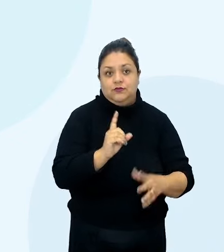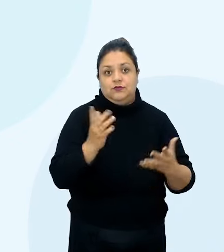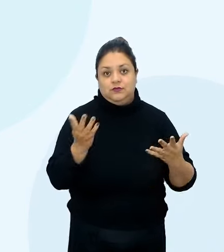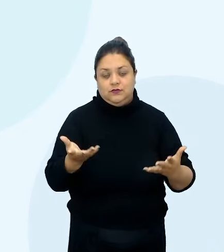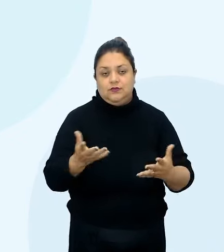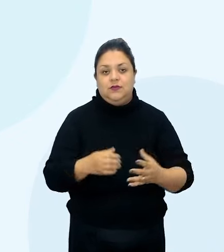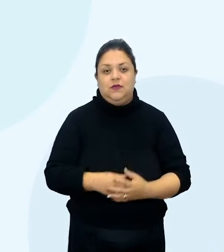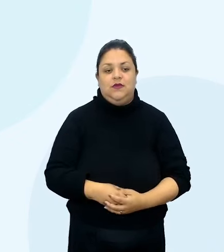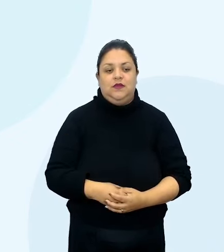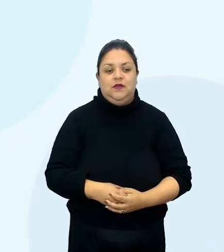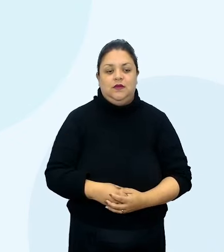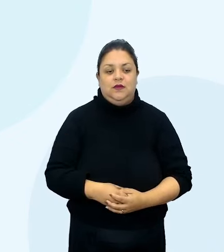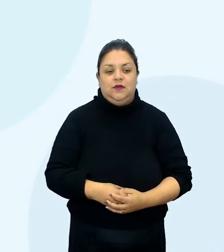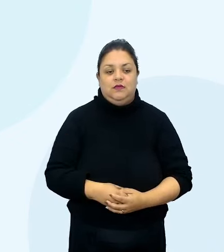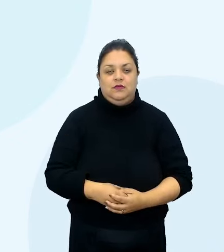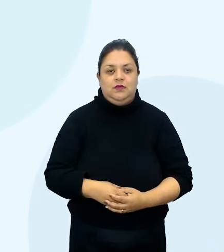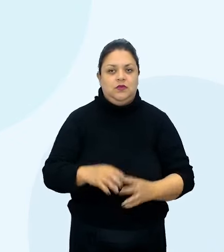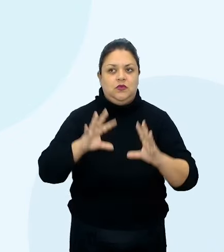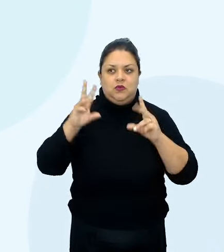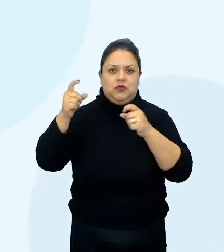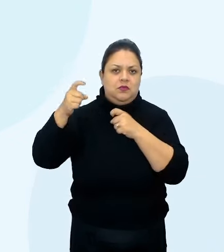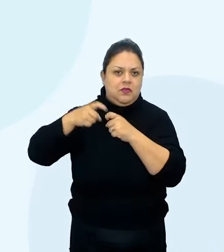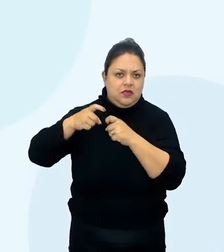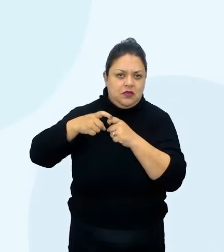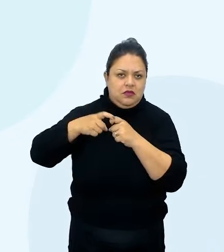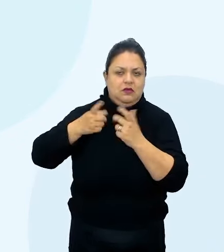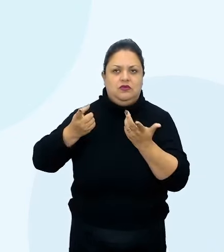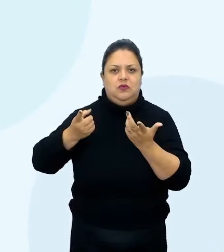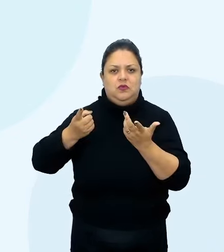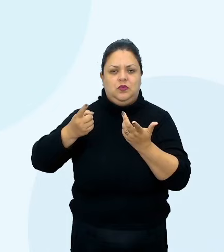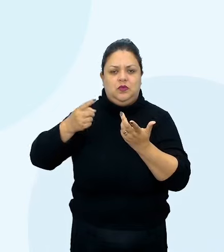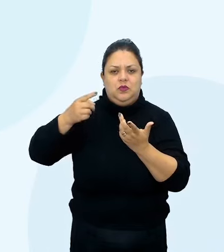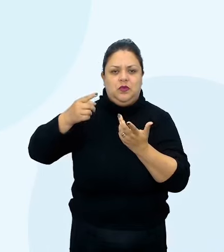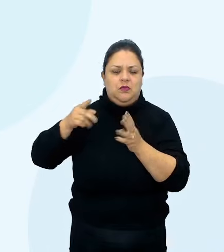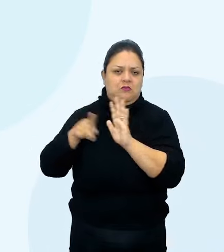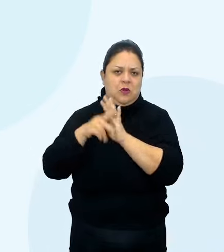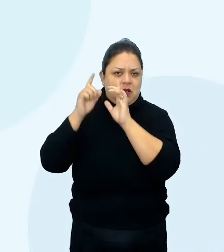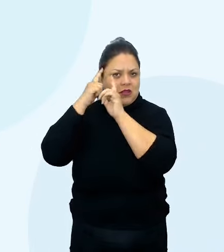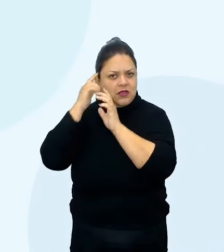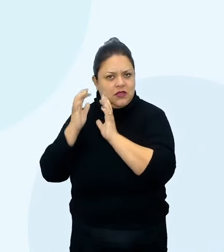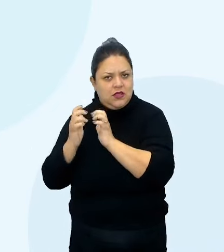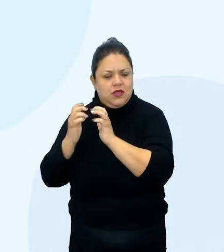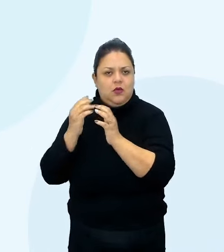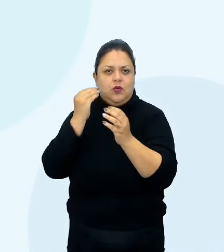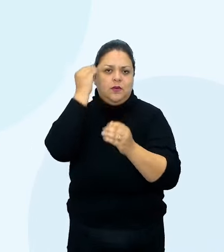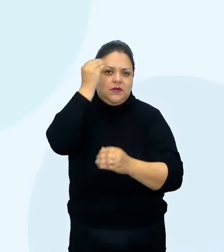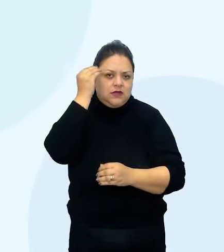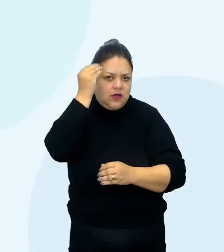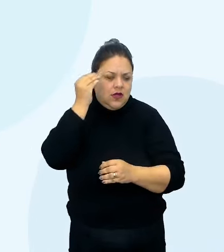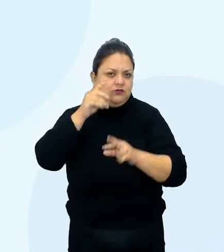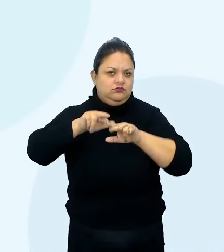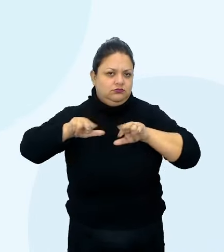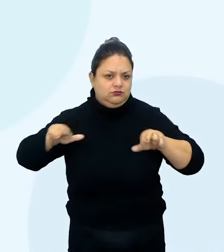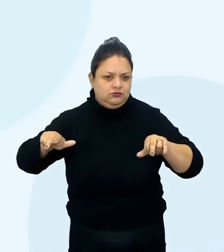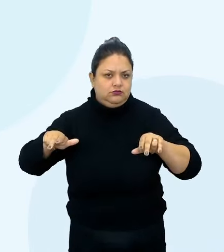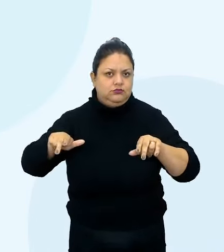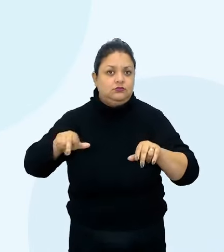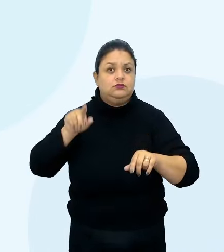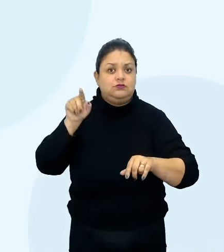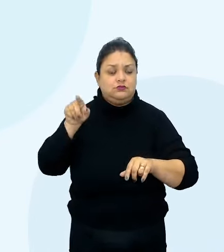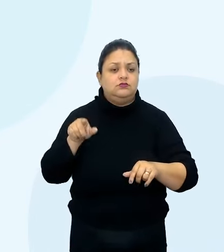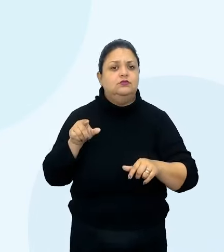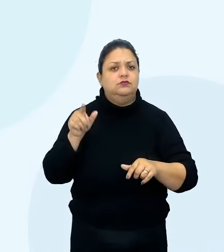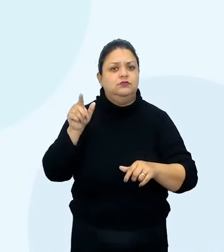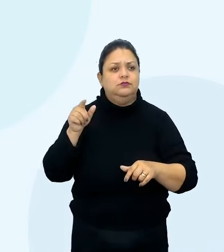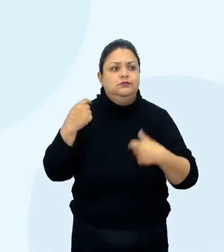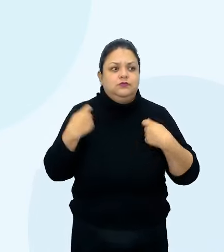avaliações, sejam por neuro, por psiquiatra, outros médicos, e geralmente envolve ter uma interação e